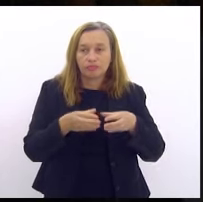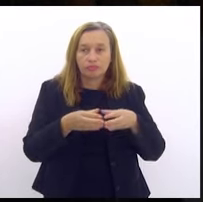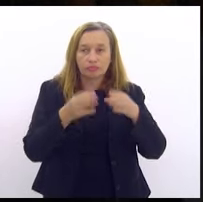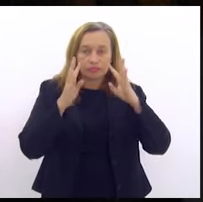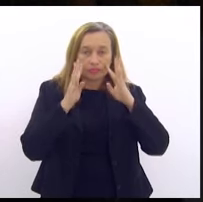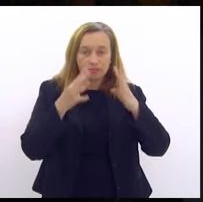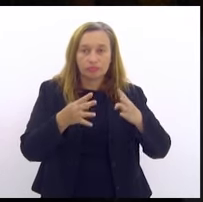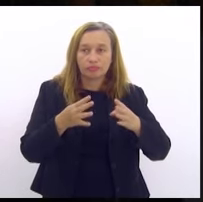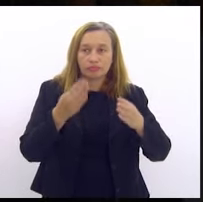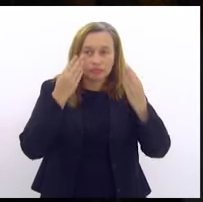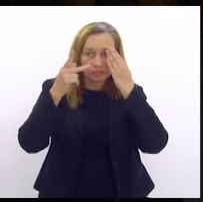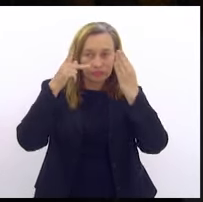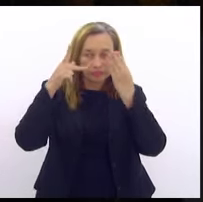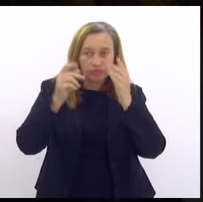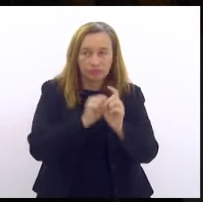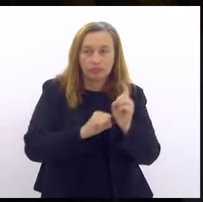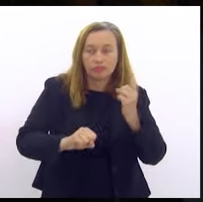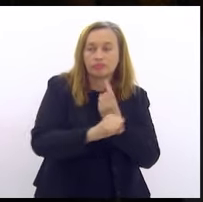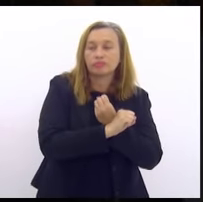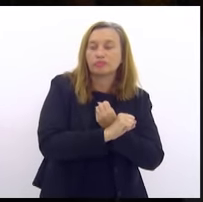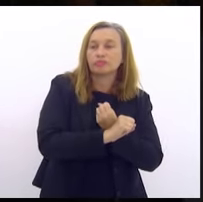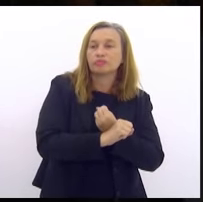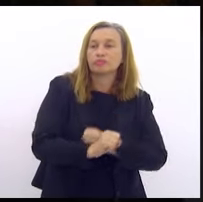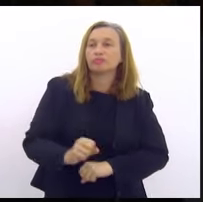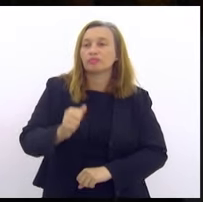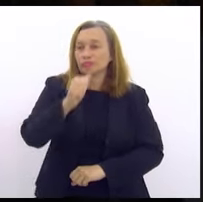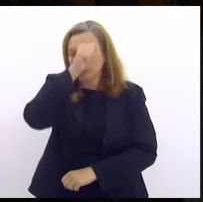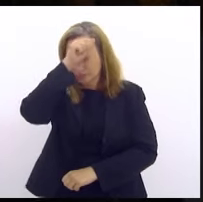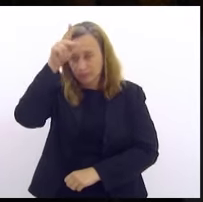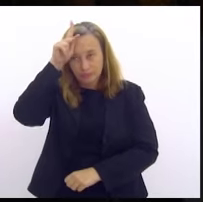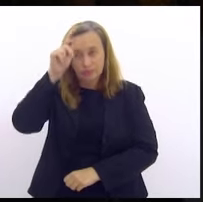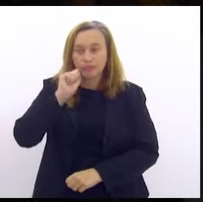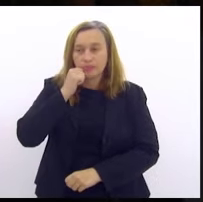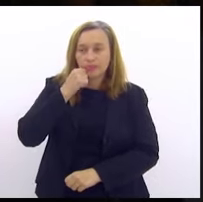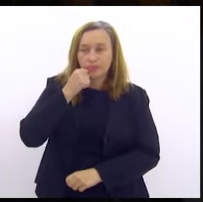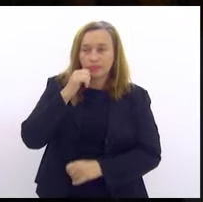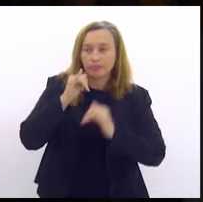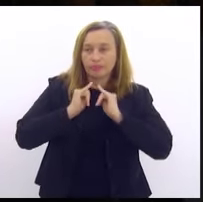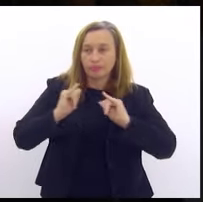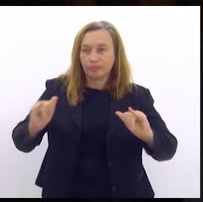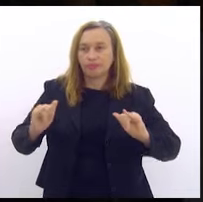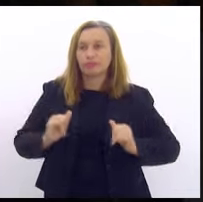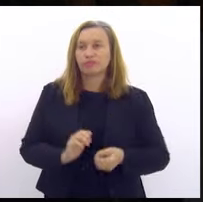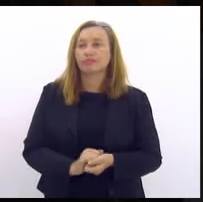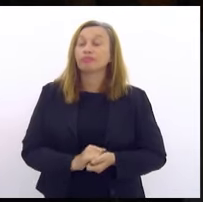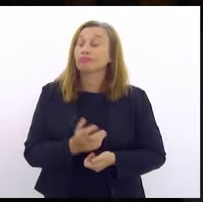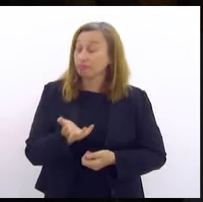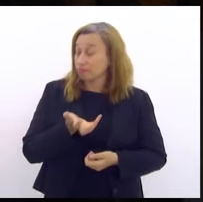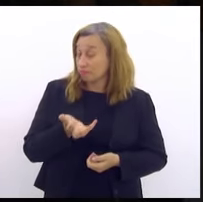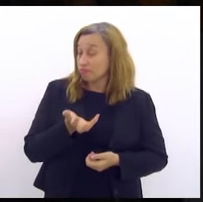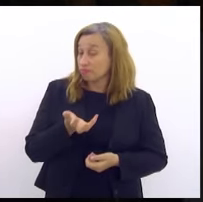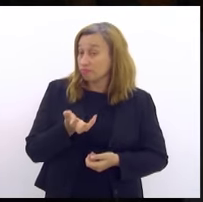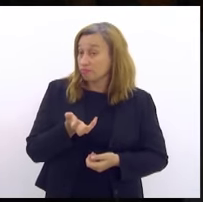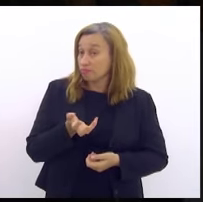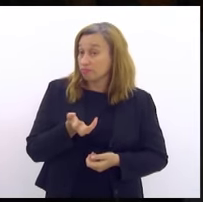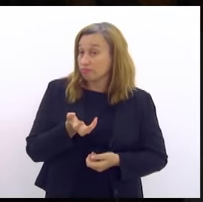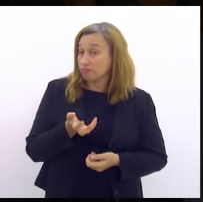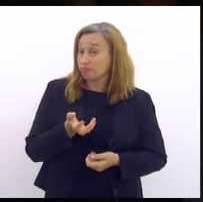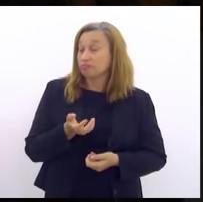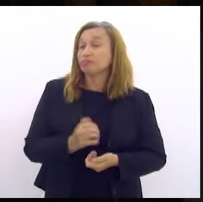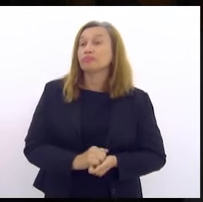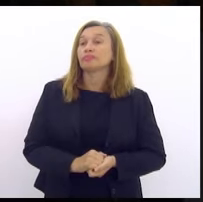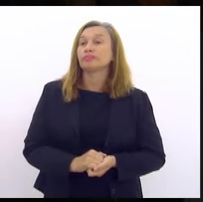psicossocial, e o prefeito Eduardo Paes vem dar declaração de que quer